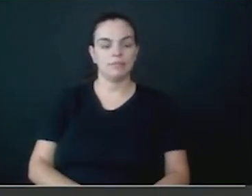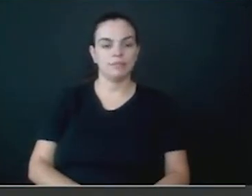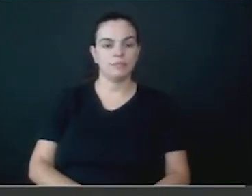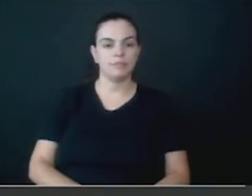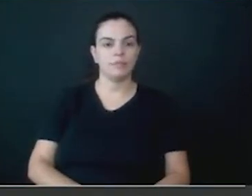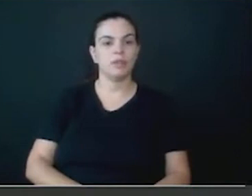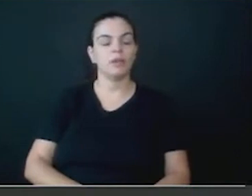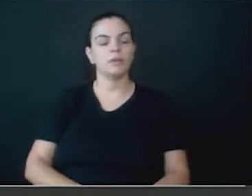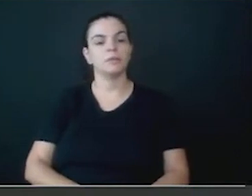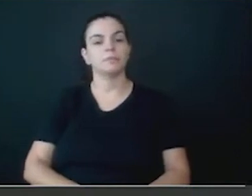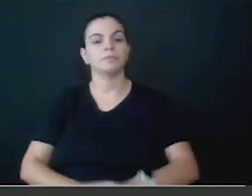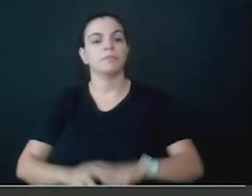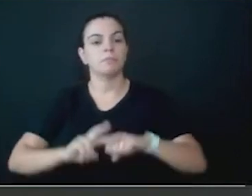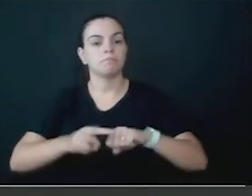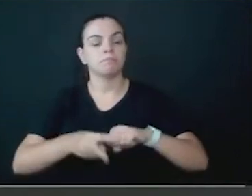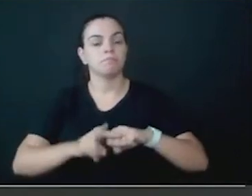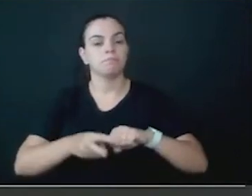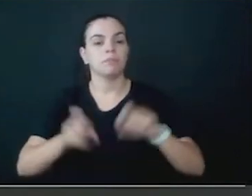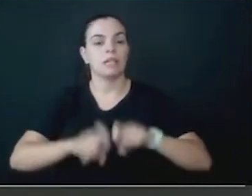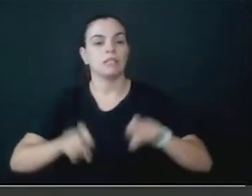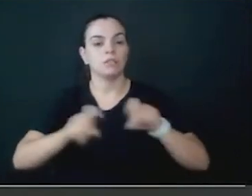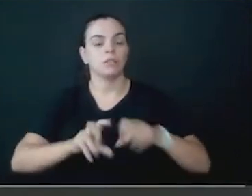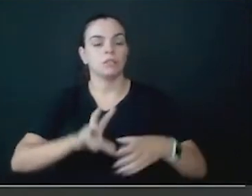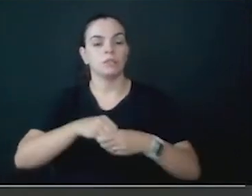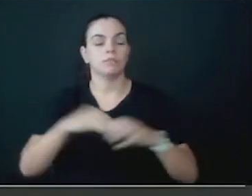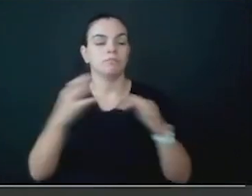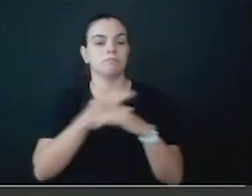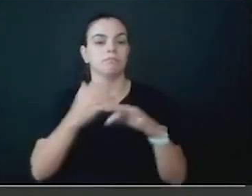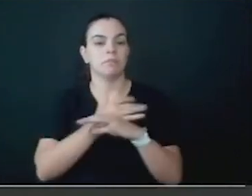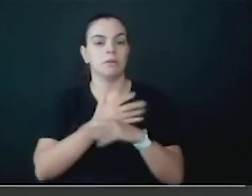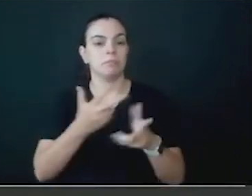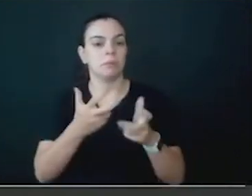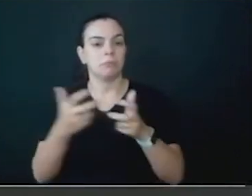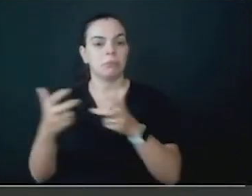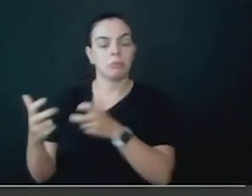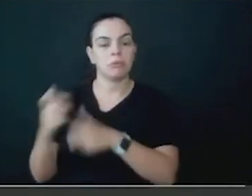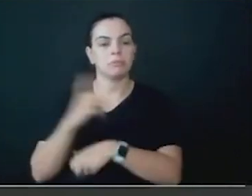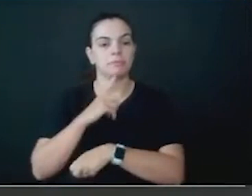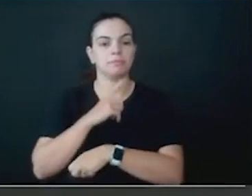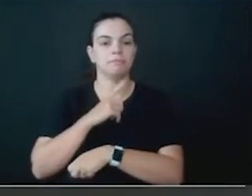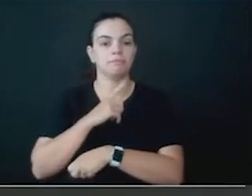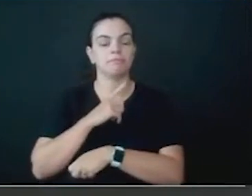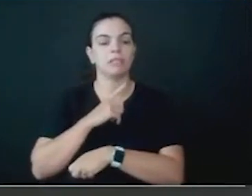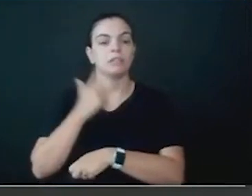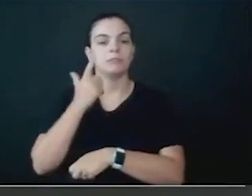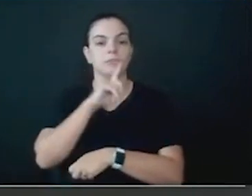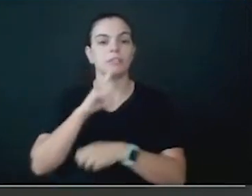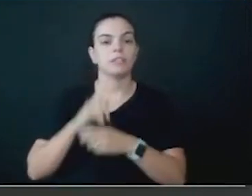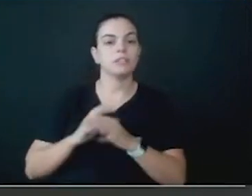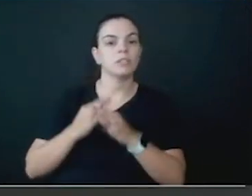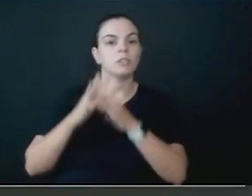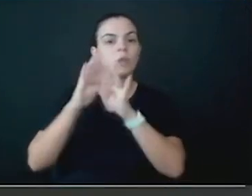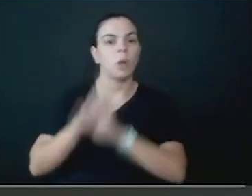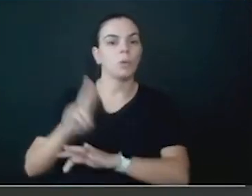eletrônica no transporte coletivo, também já bastante além daquilo que era previsto, né, com todas as inovações tecnológicas aí, e facilidade